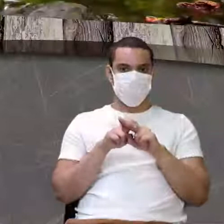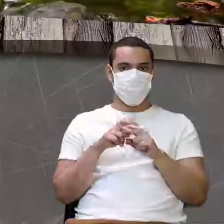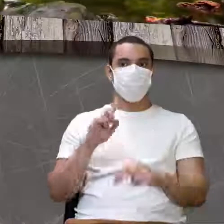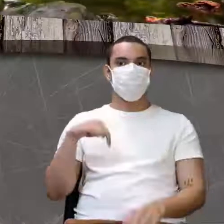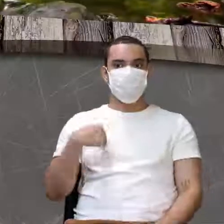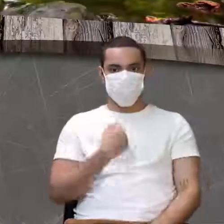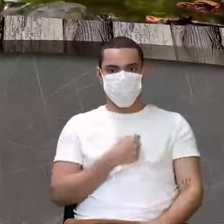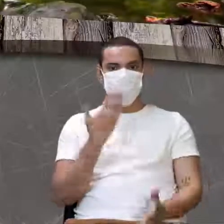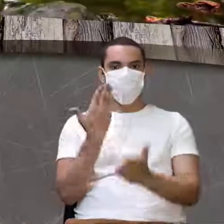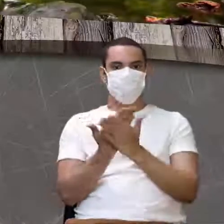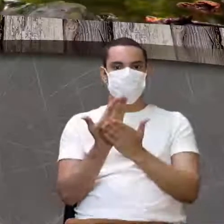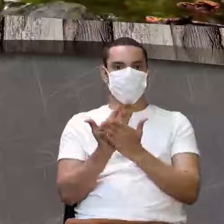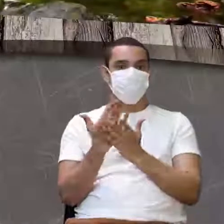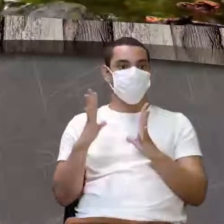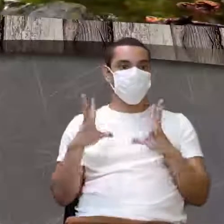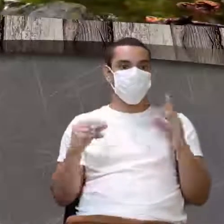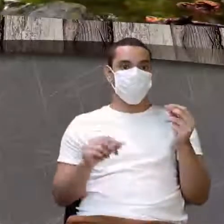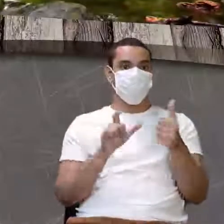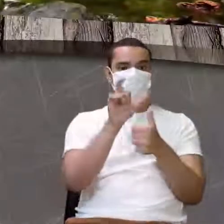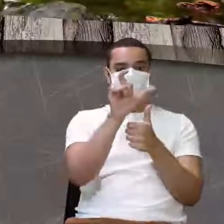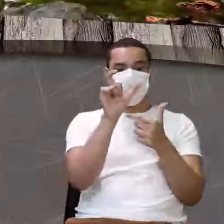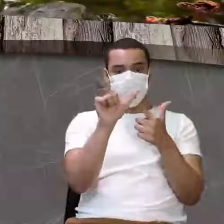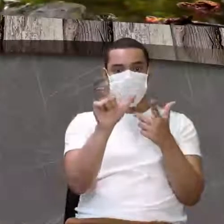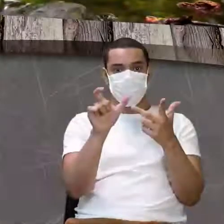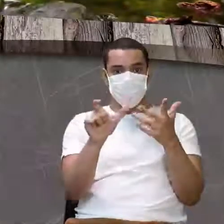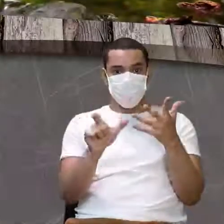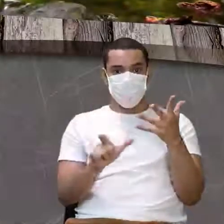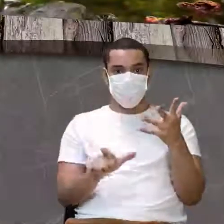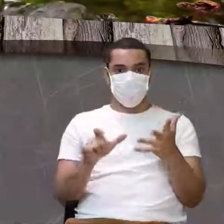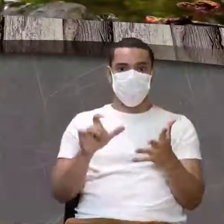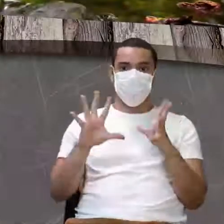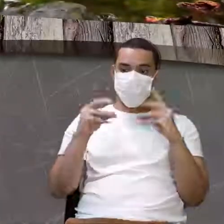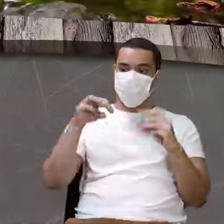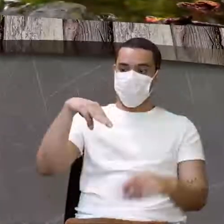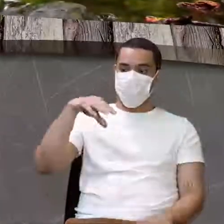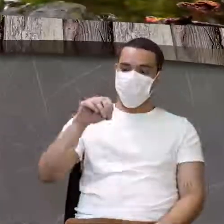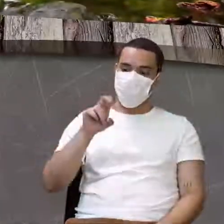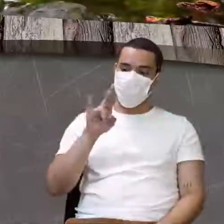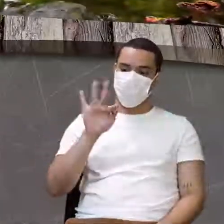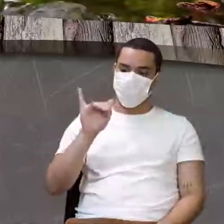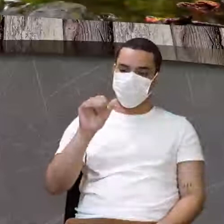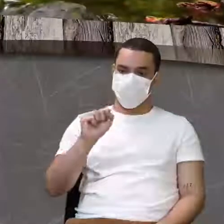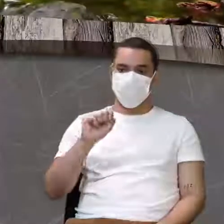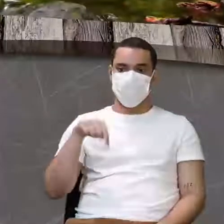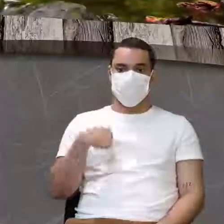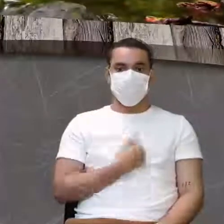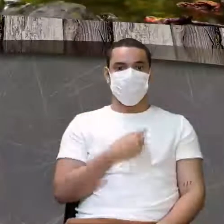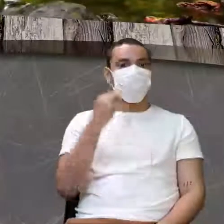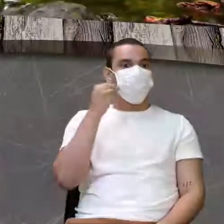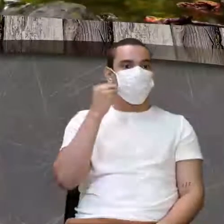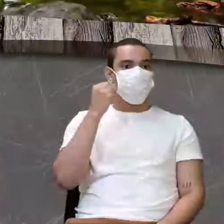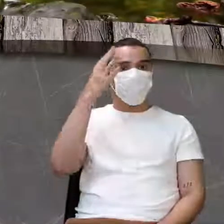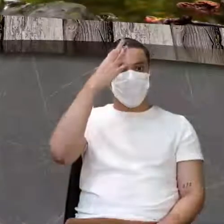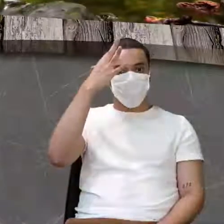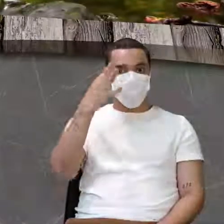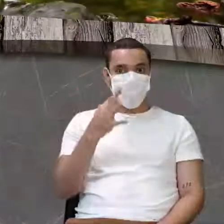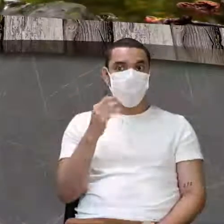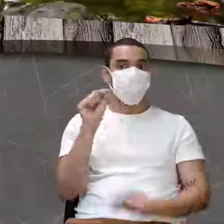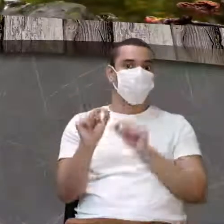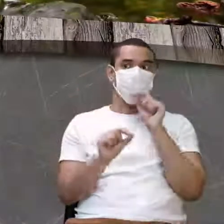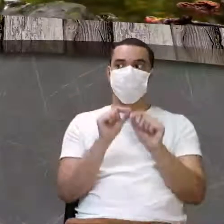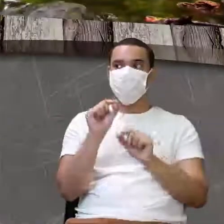gente viu todas essas formas de morfias para tentar compreender o que,